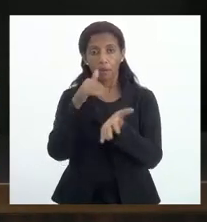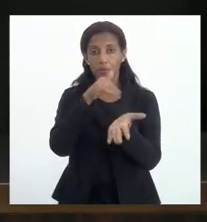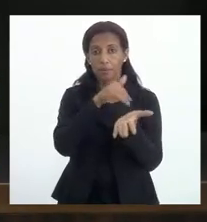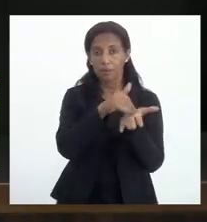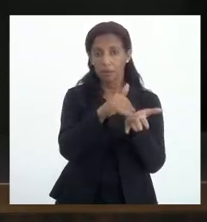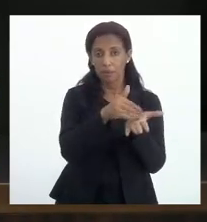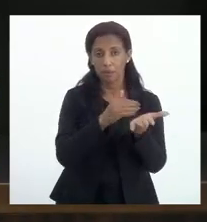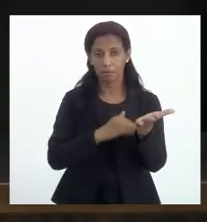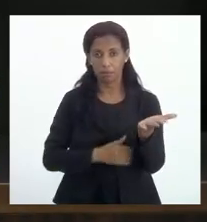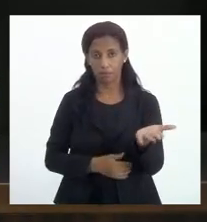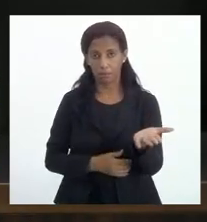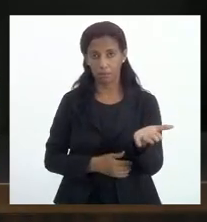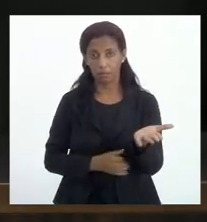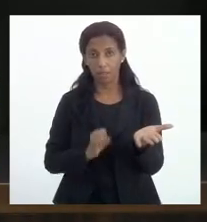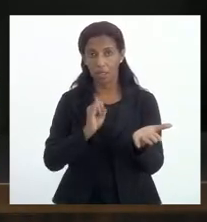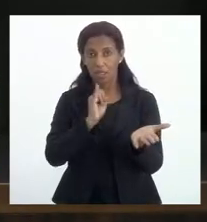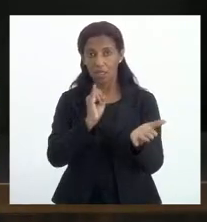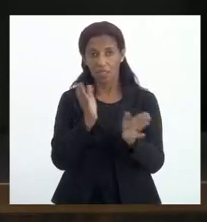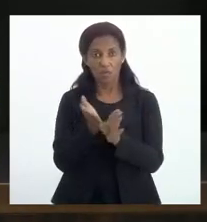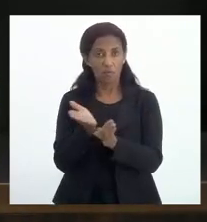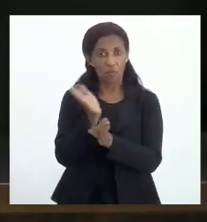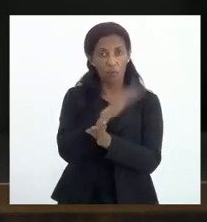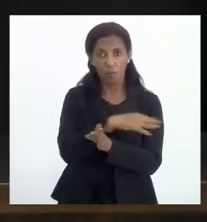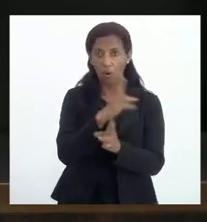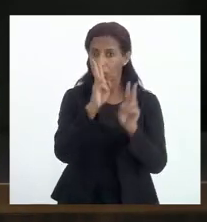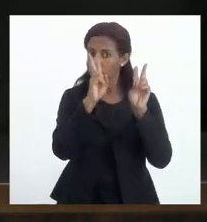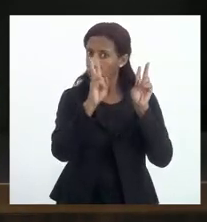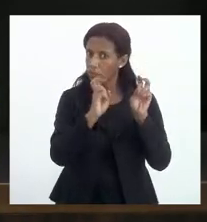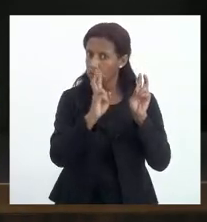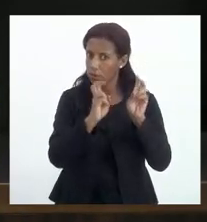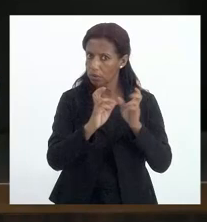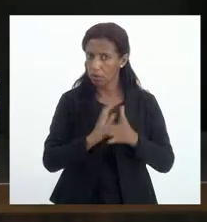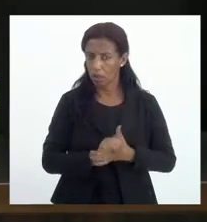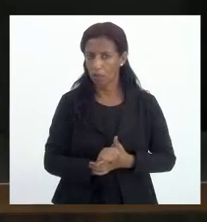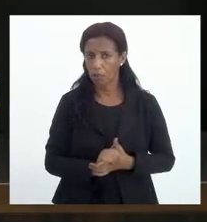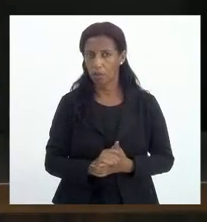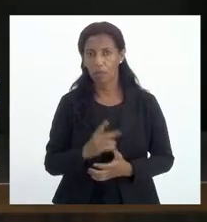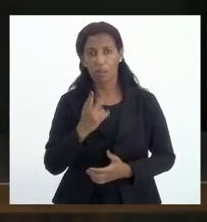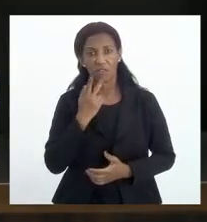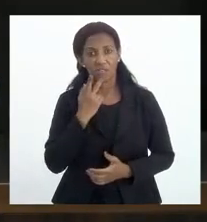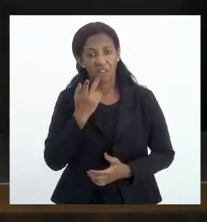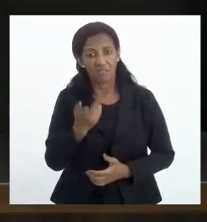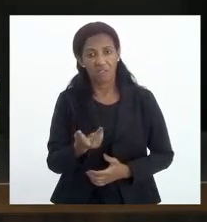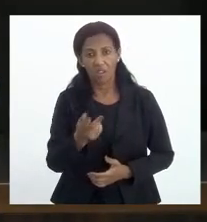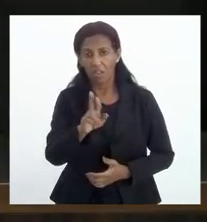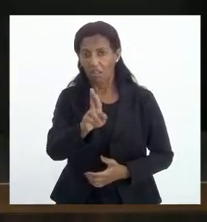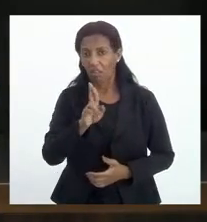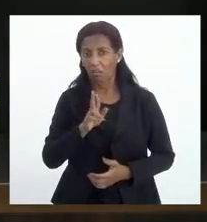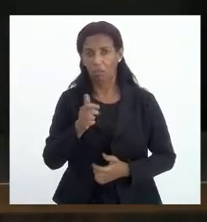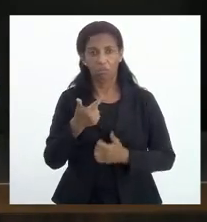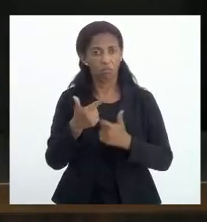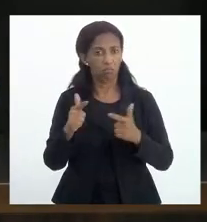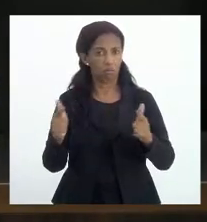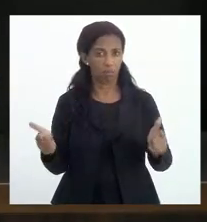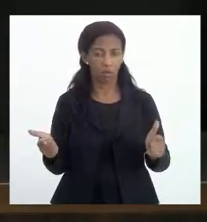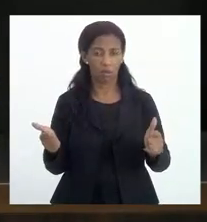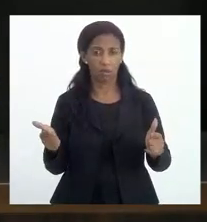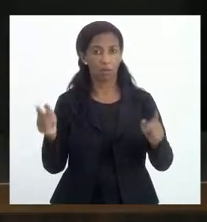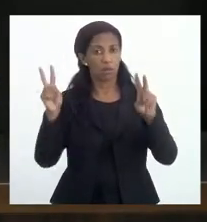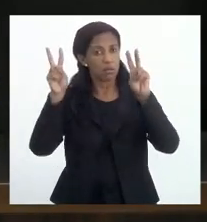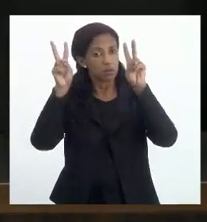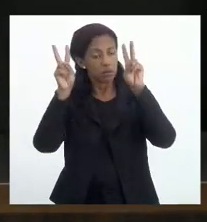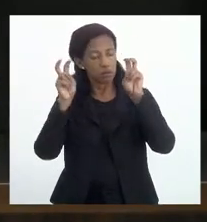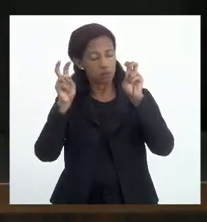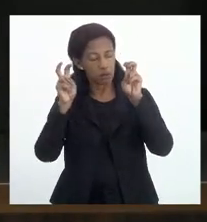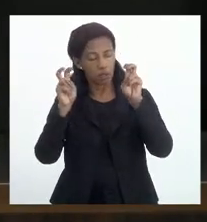secretário. Porque se for fora do tema, vai ter uma fala sem resposta. Então, vamos ficar o tema, que